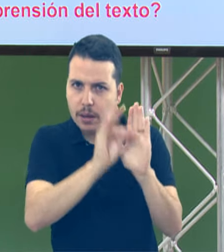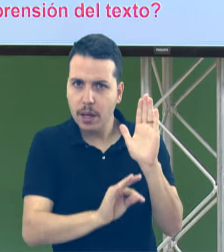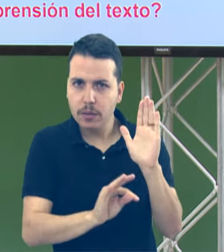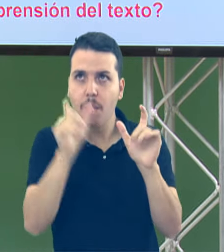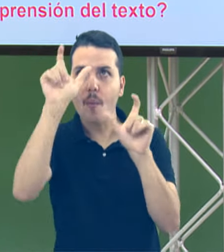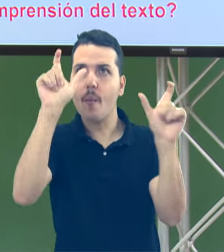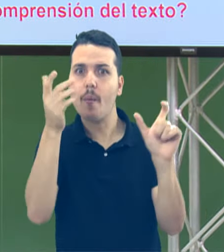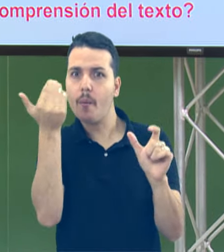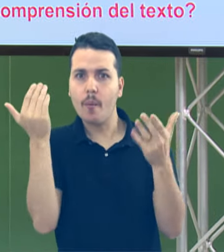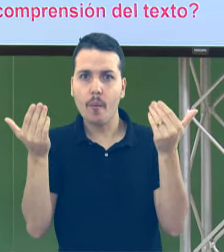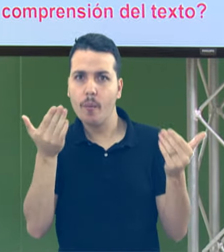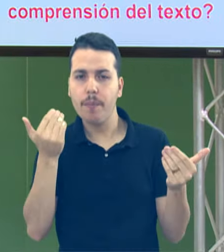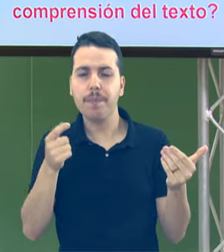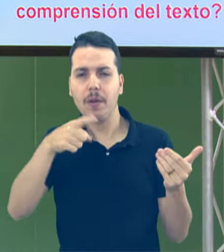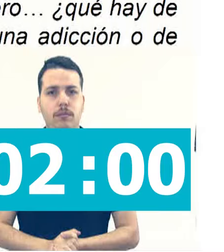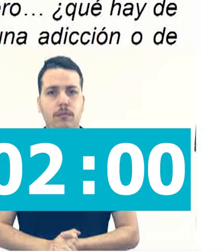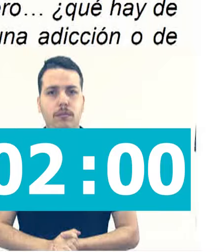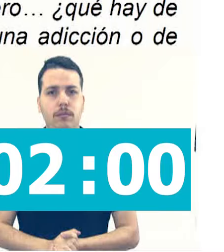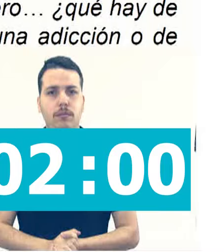Vou dar um tempo para vocês.